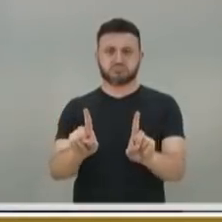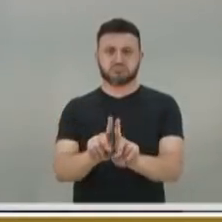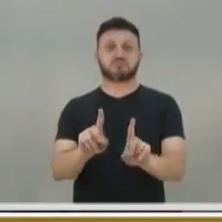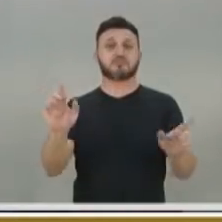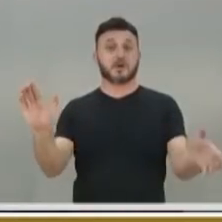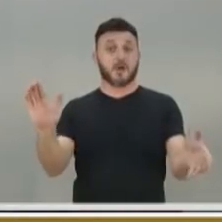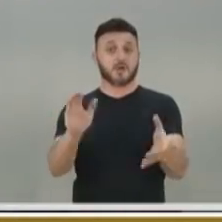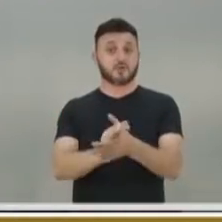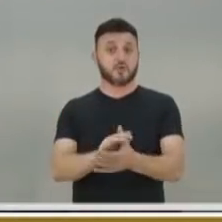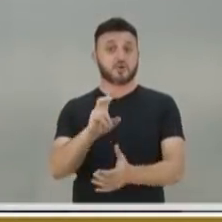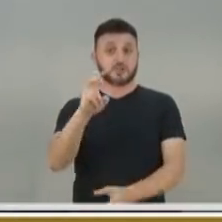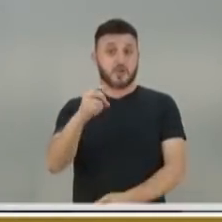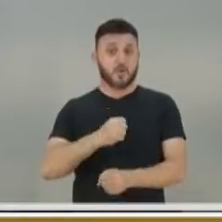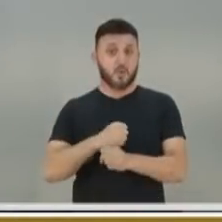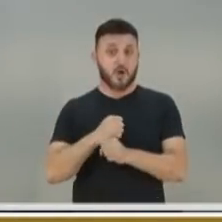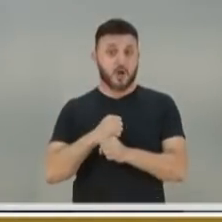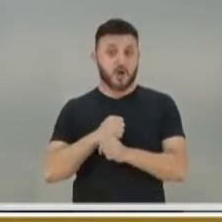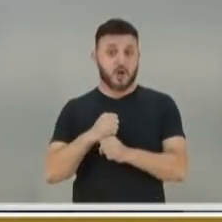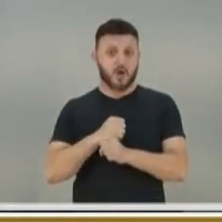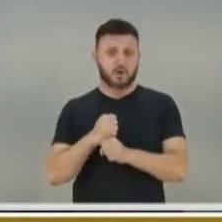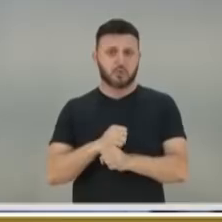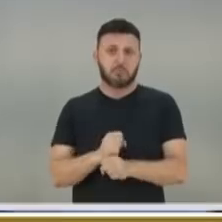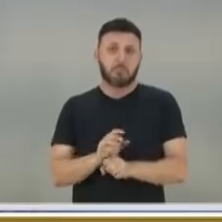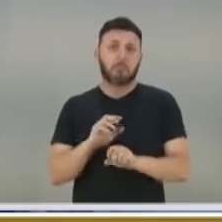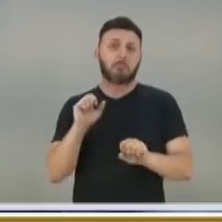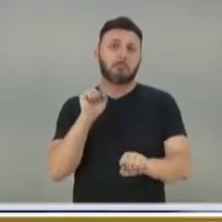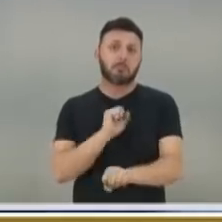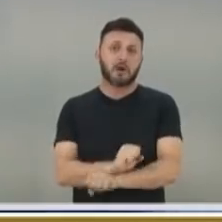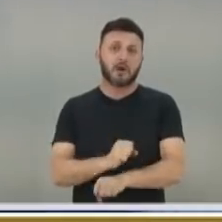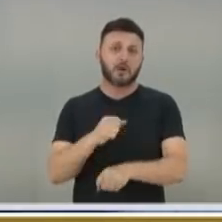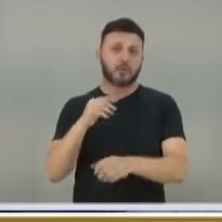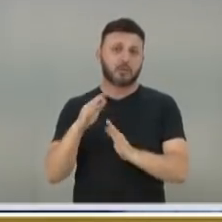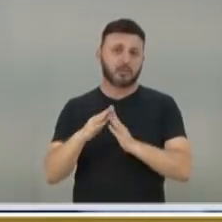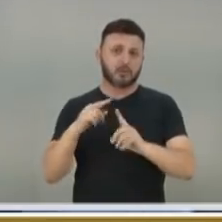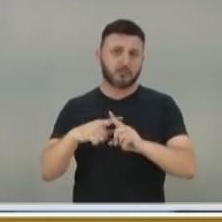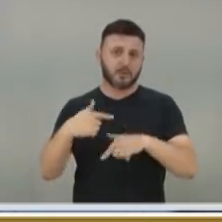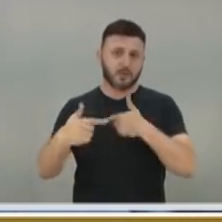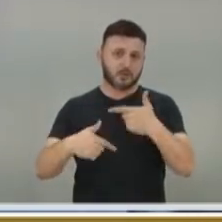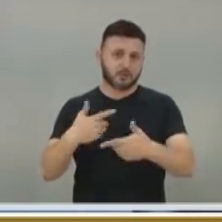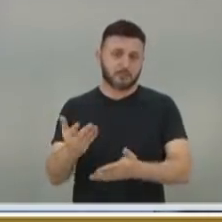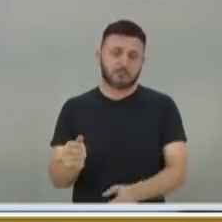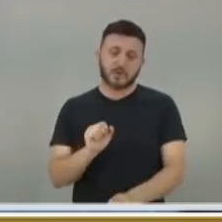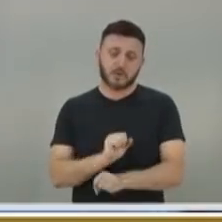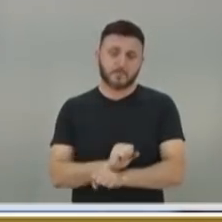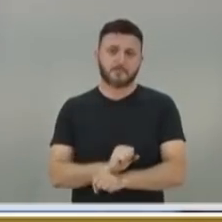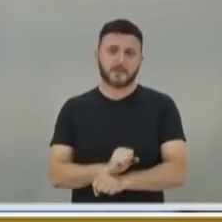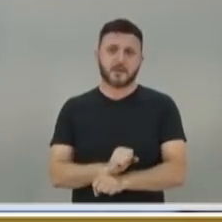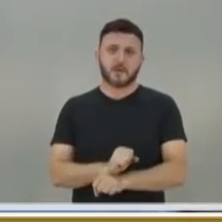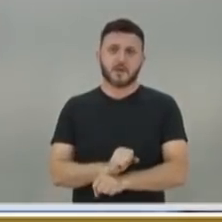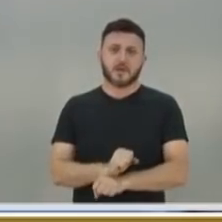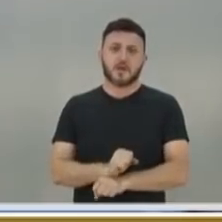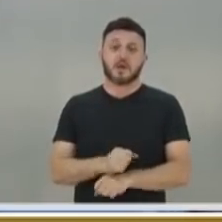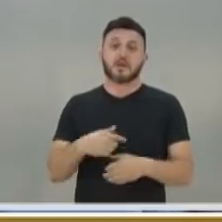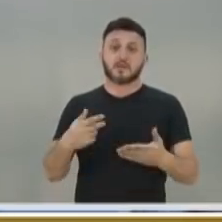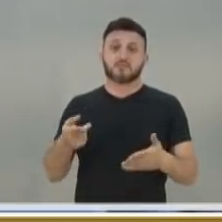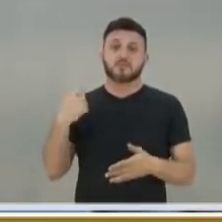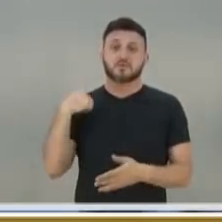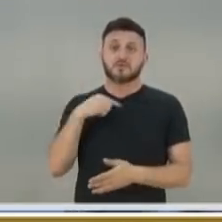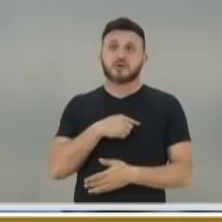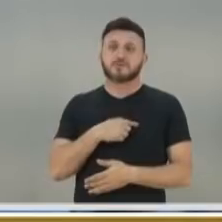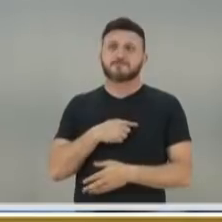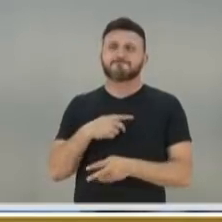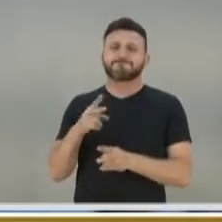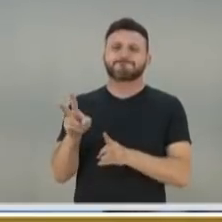a gente não se encontrou num serviço para a igreja. E aí ouvimos os apelos de São João Paulo II e